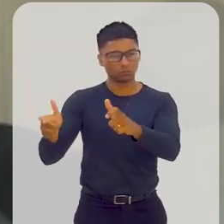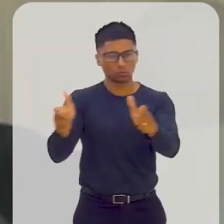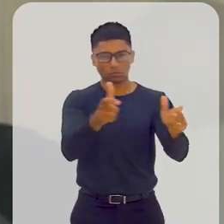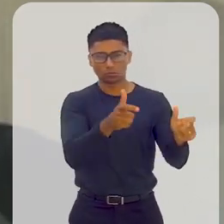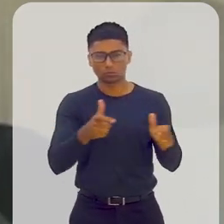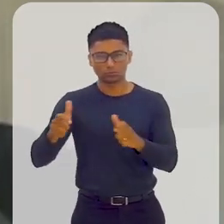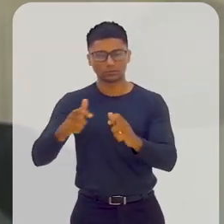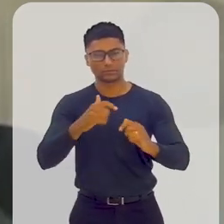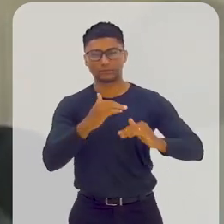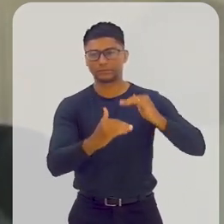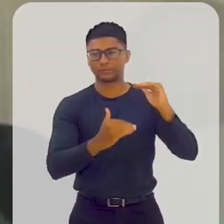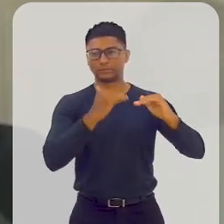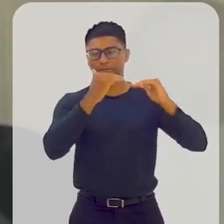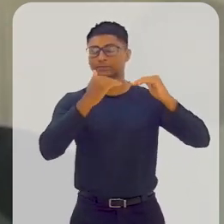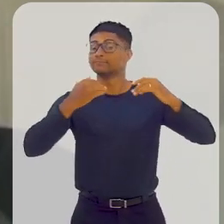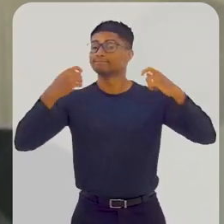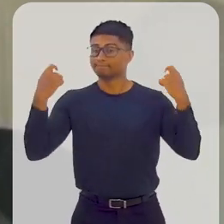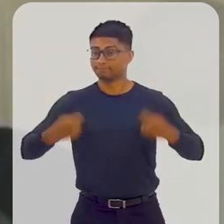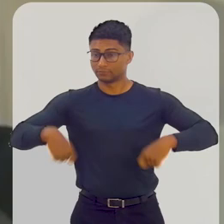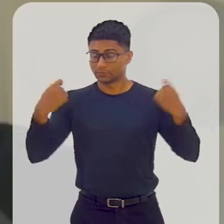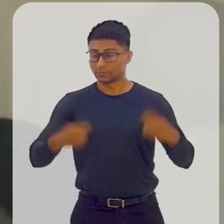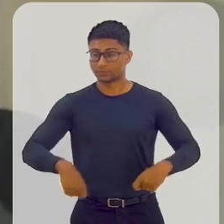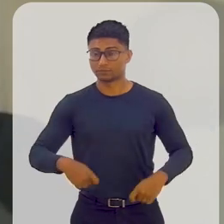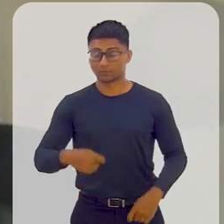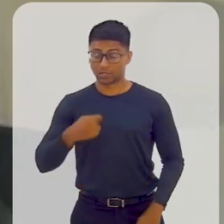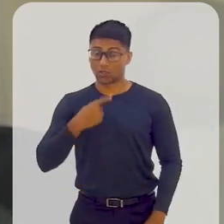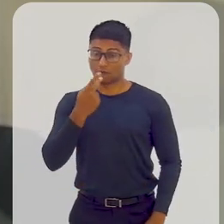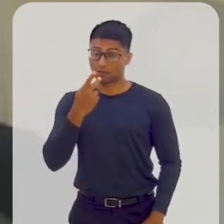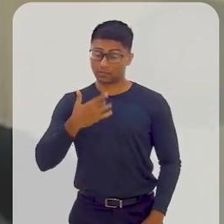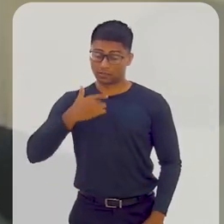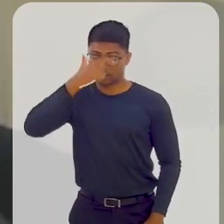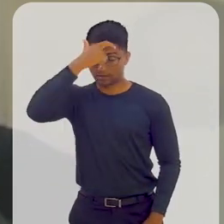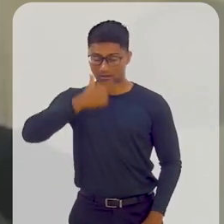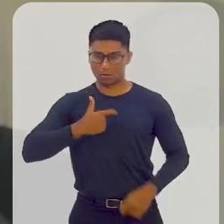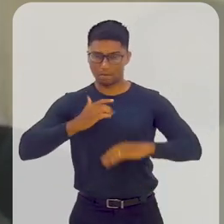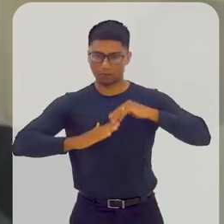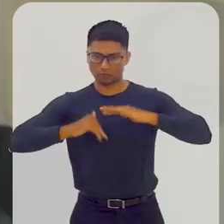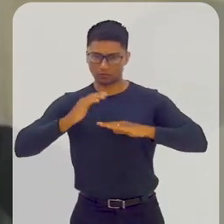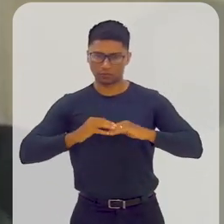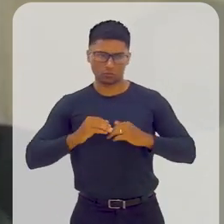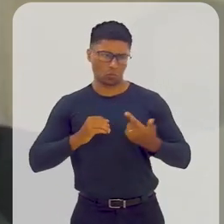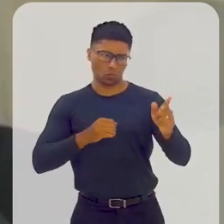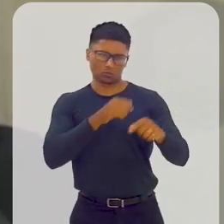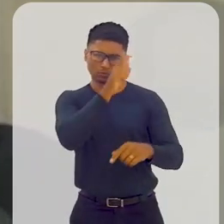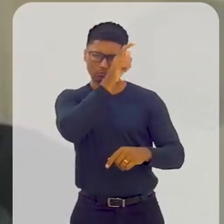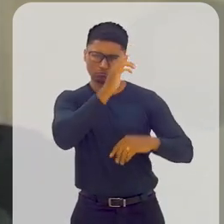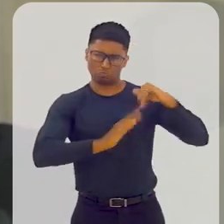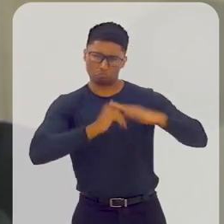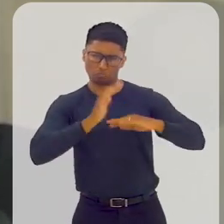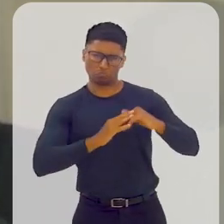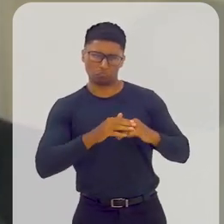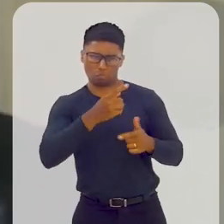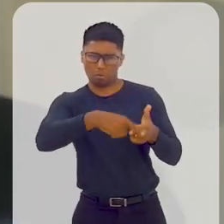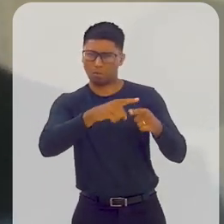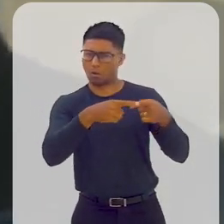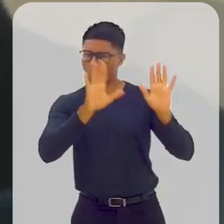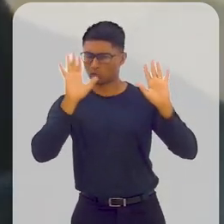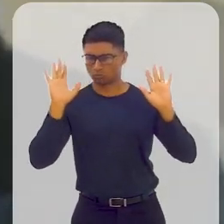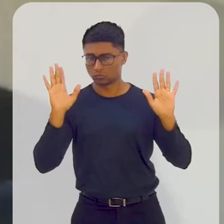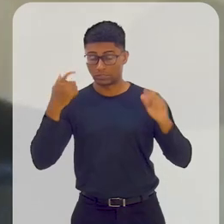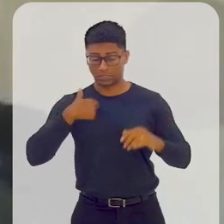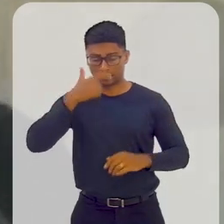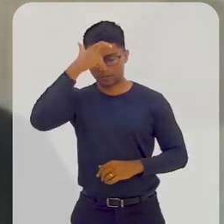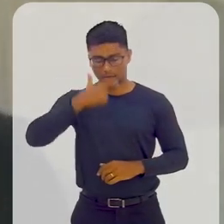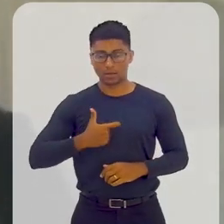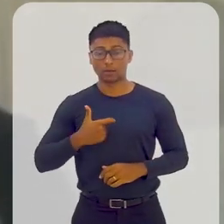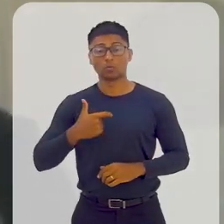desenvolvimento da região, precisa sim, né? Eu não falo, tá, eu estou falando da minha profissão, né? Dos outros, cada um tem seus problemas, né? O